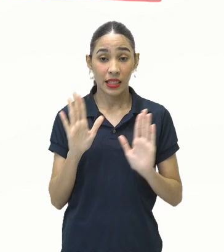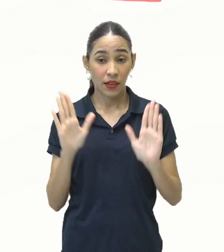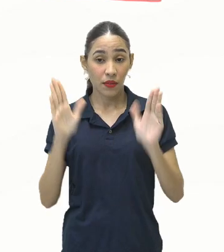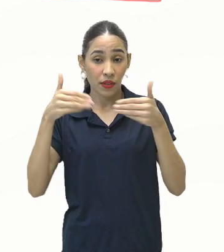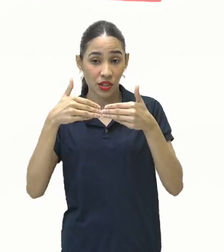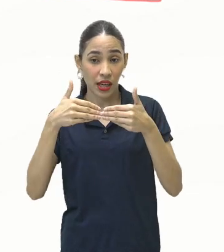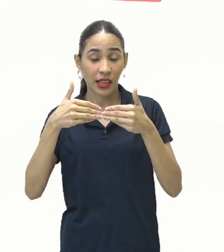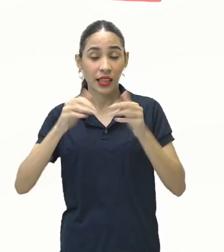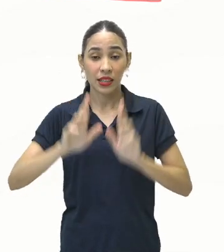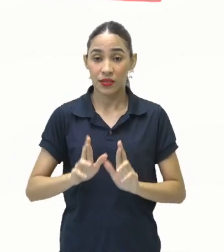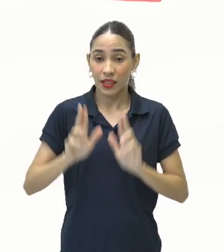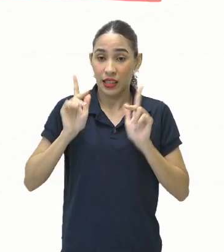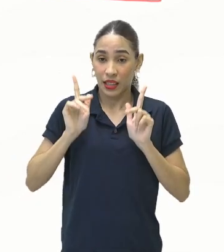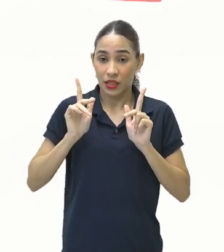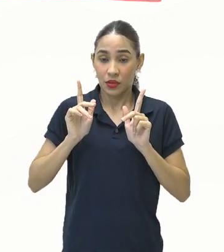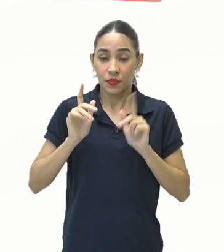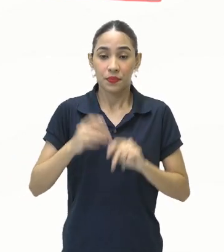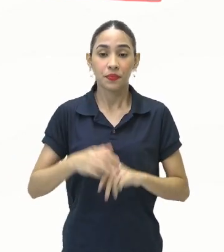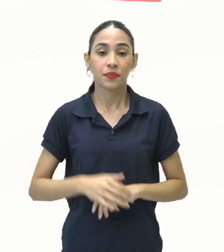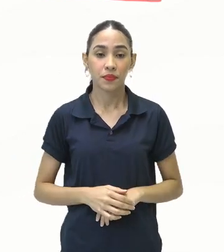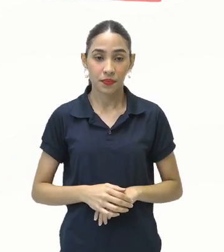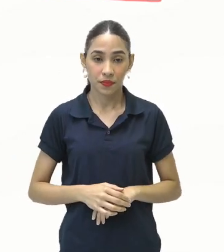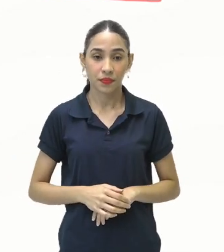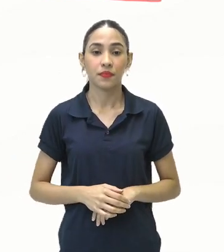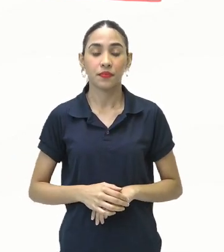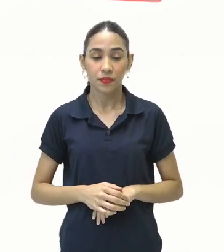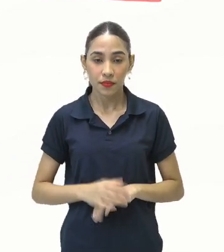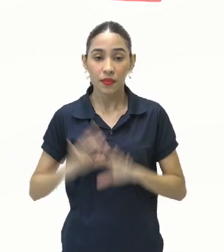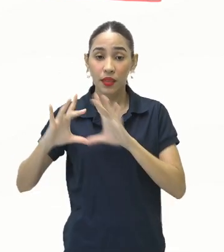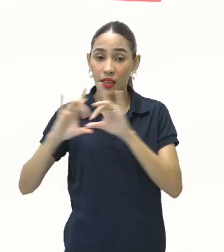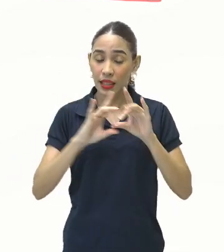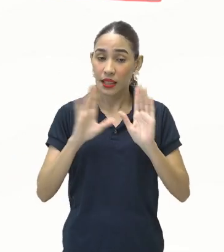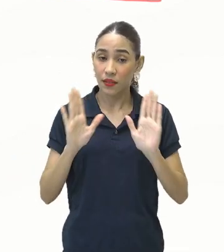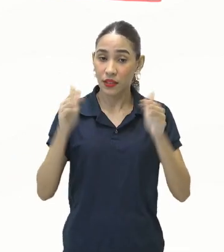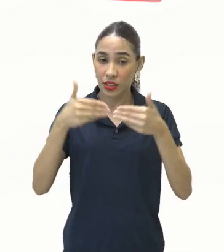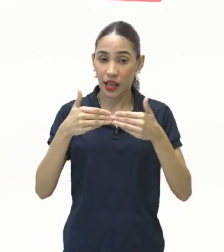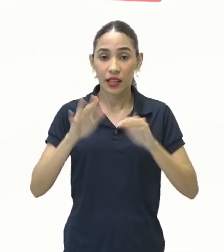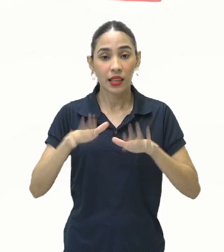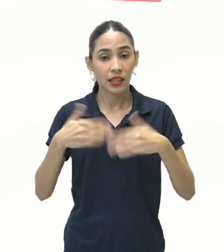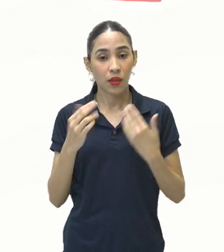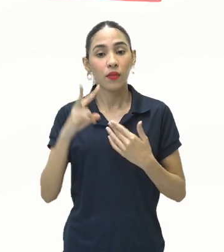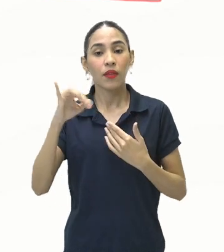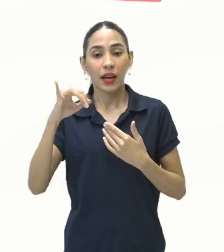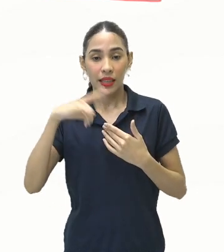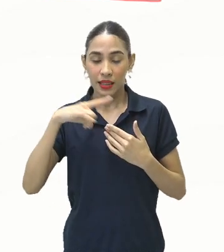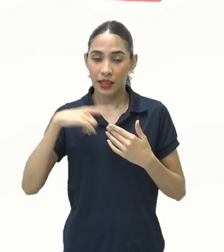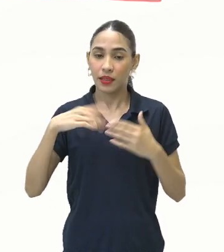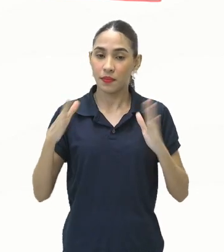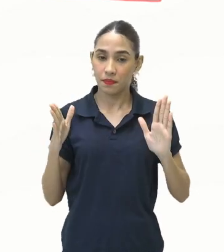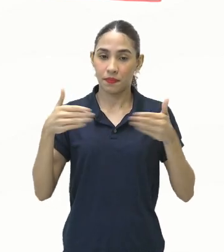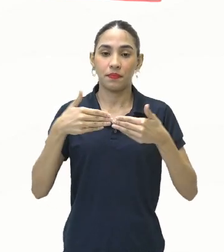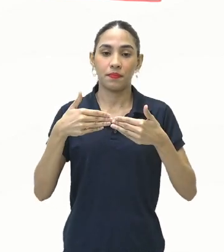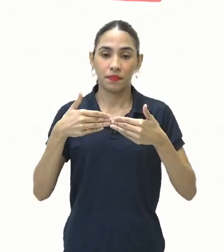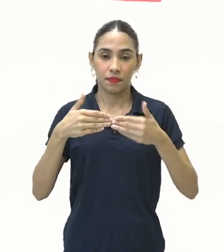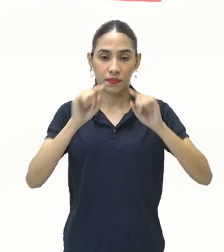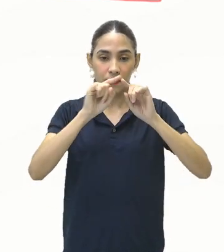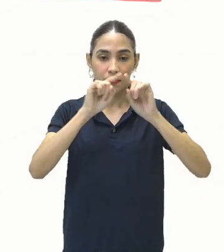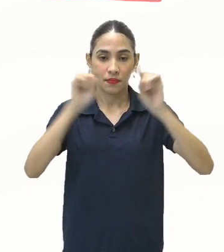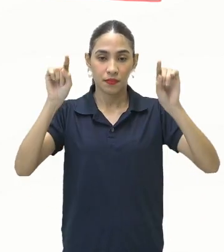que é diferente, e cíclica é cadeia. Então, eu vou ter uma cadeia fechada,